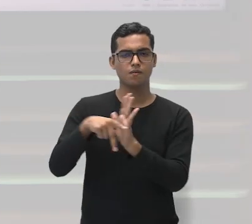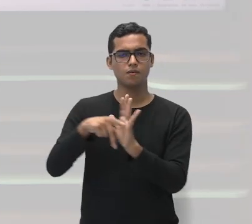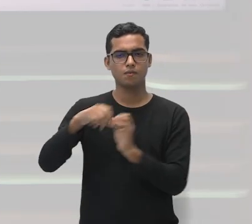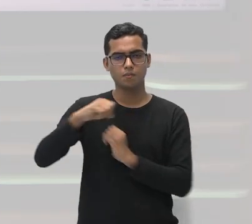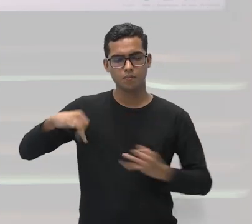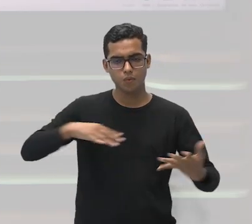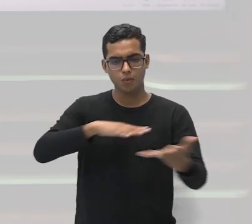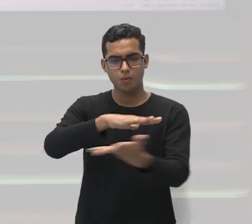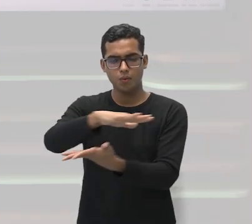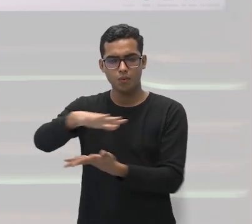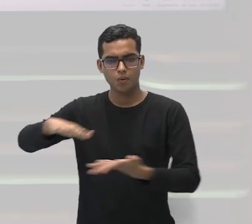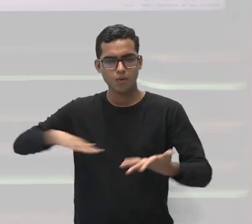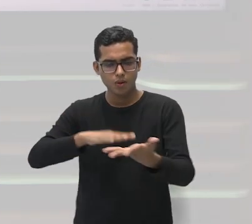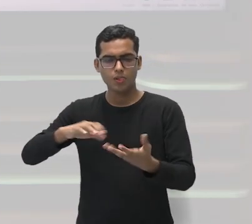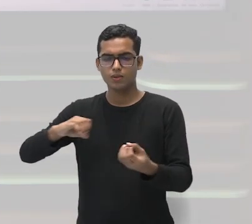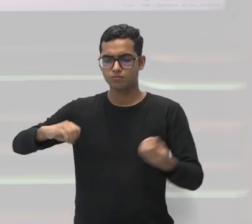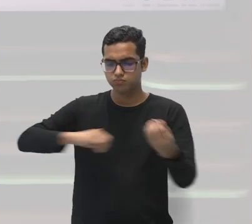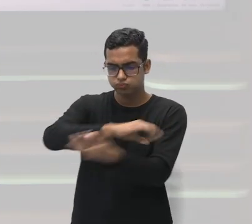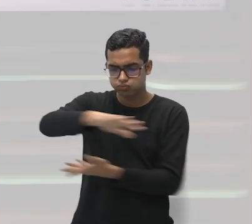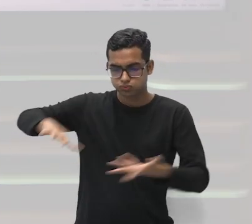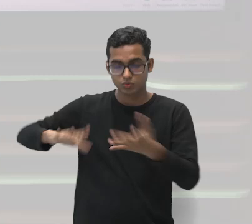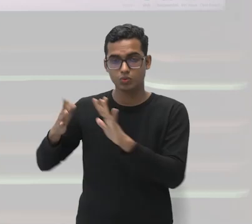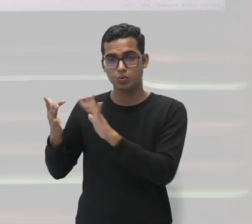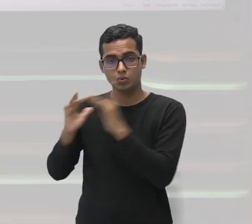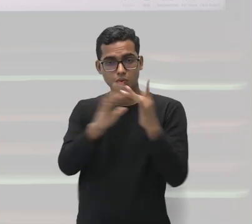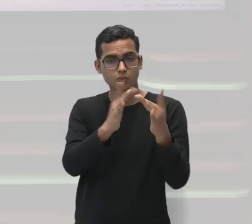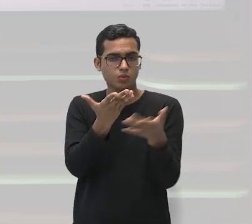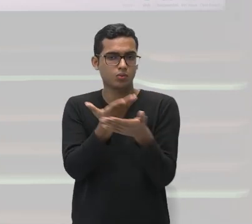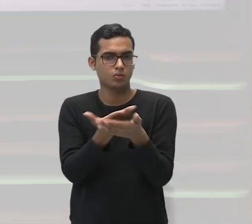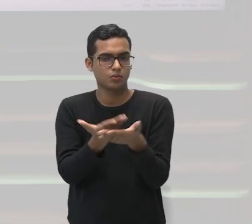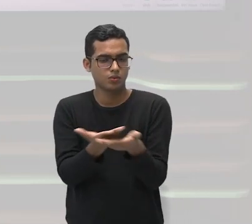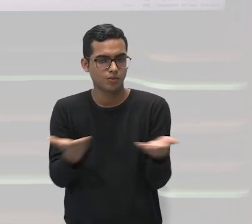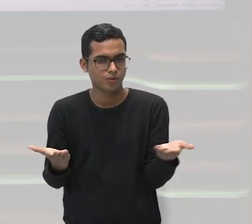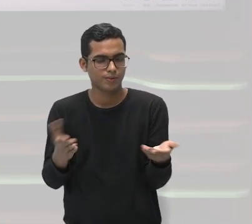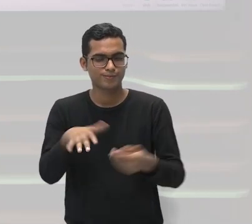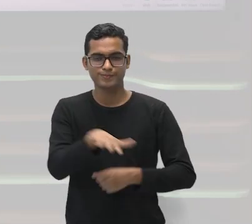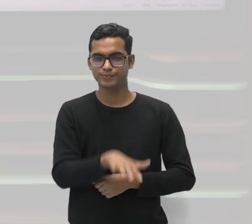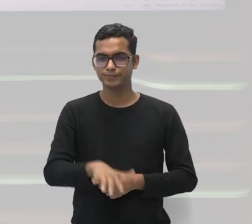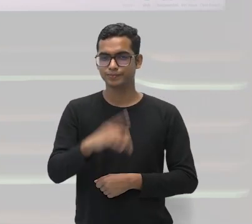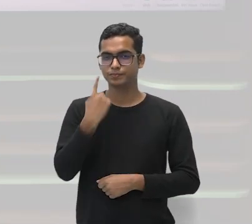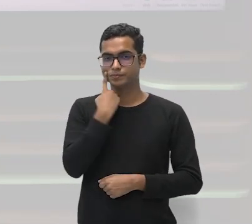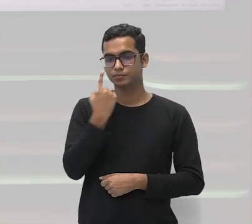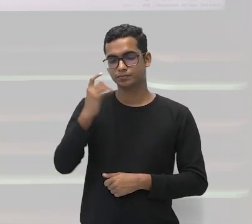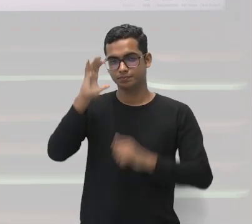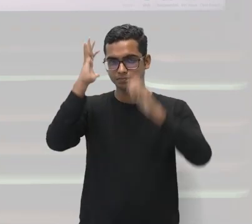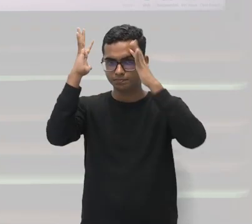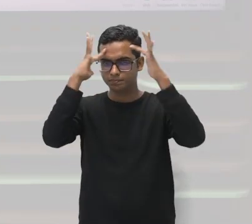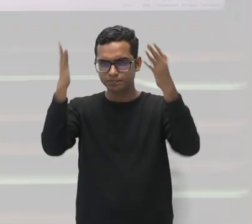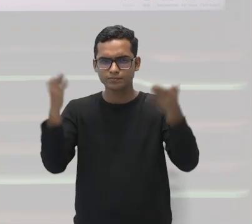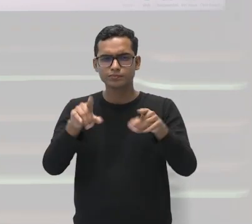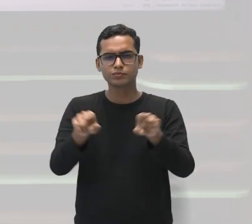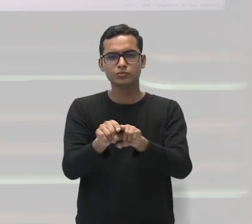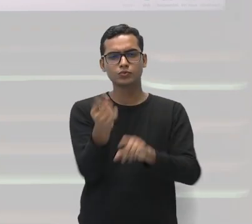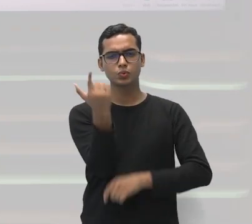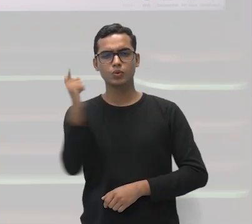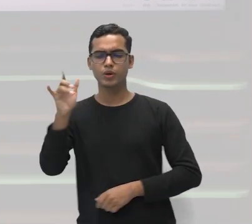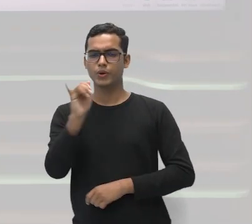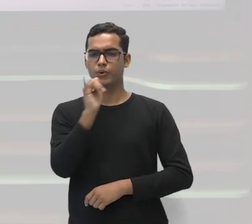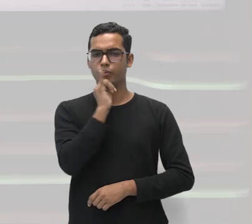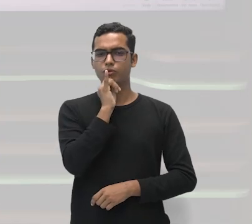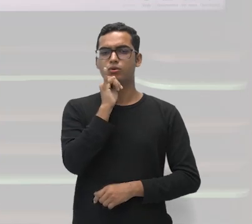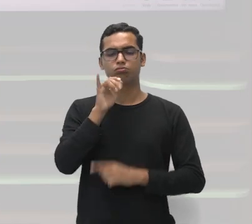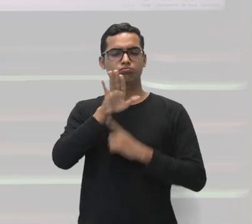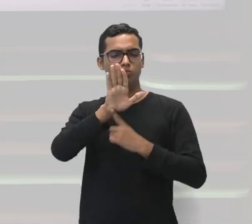aqui, né, dentro do nosso contexto aqui da nossa aula, tá bom? Porque eu tenho mais uma situação, problema, que relaciona também a ideia aí